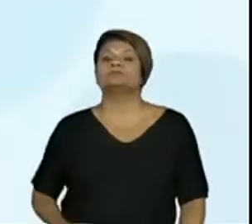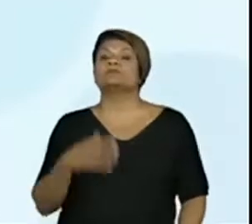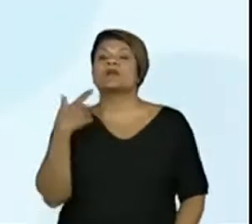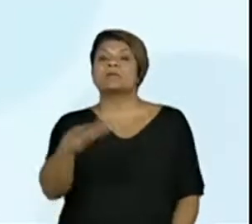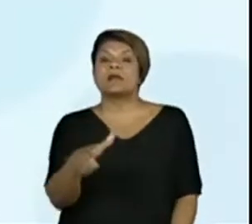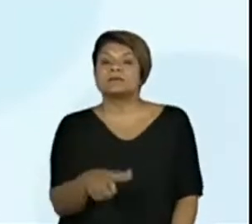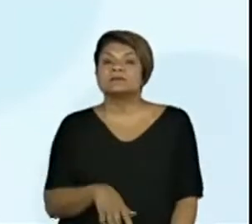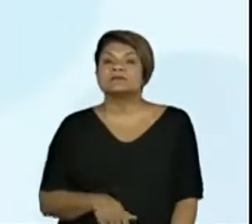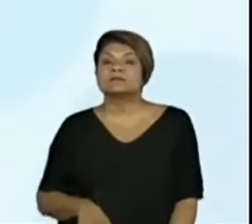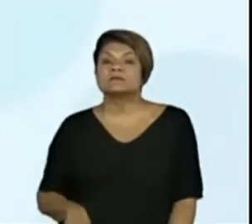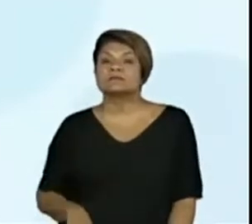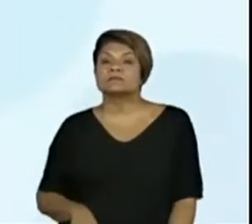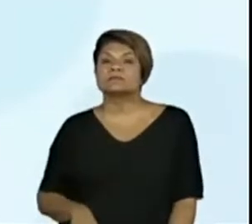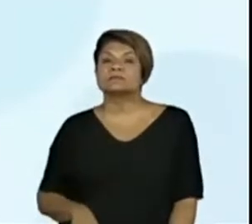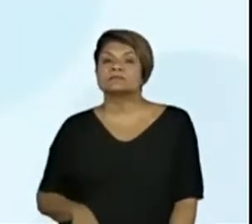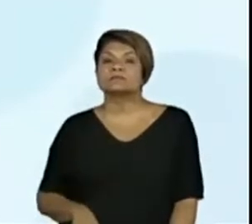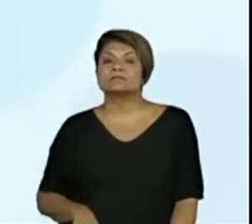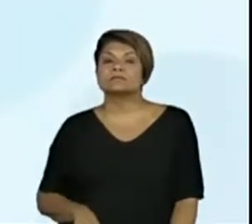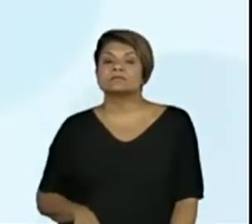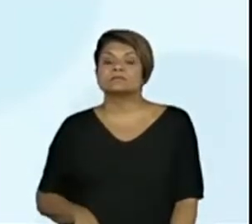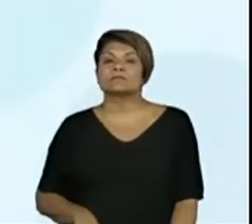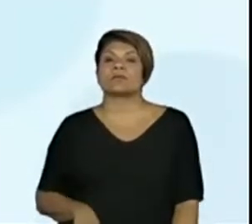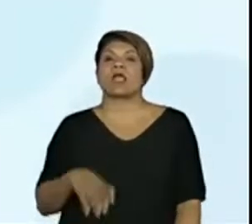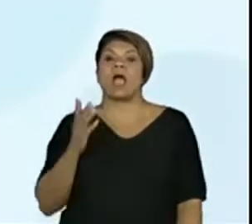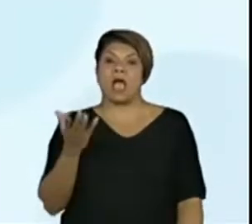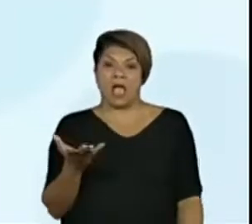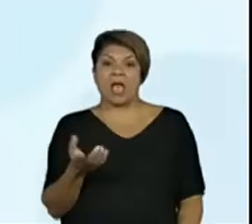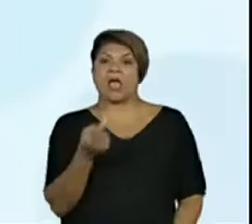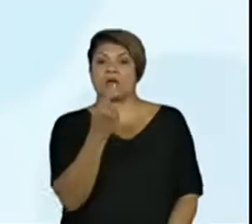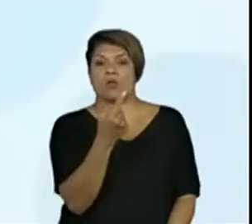que mais? Contar animais.